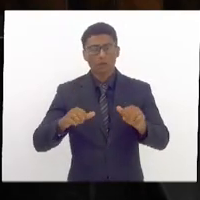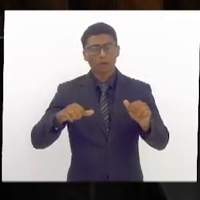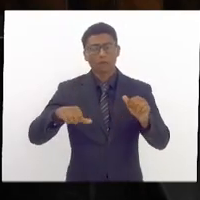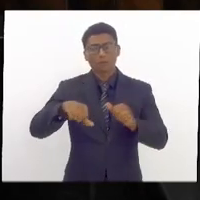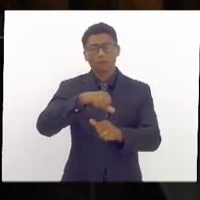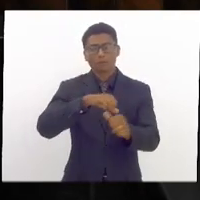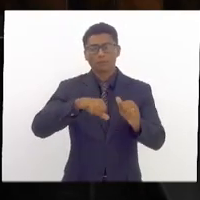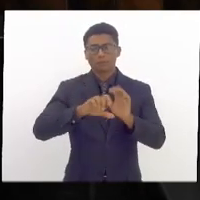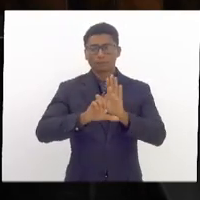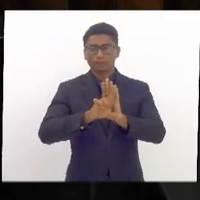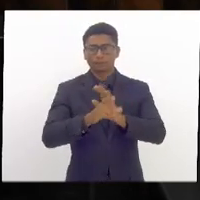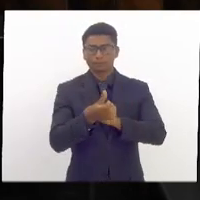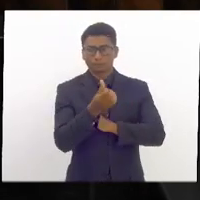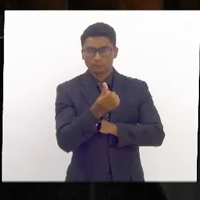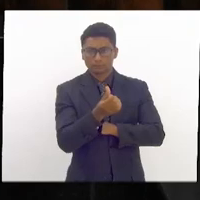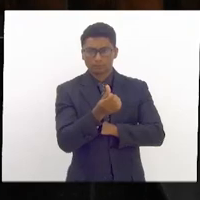lei